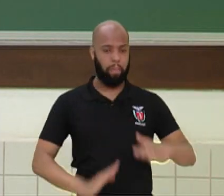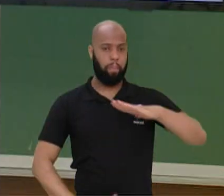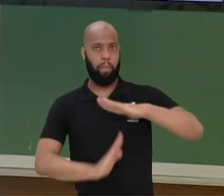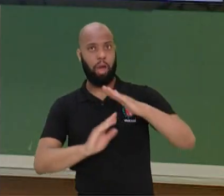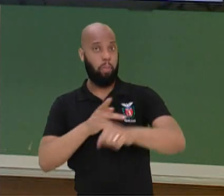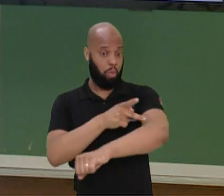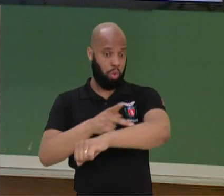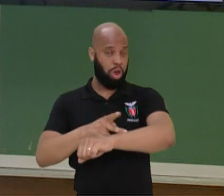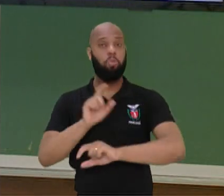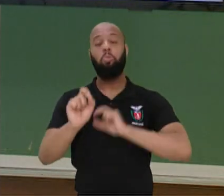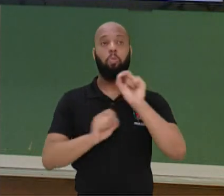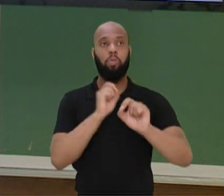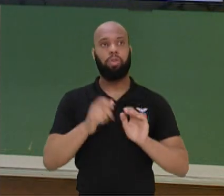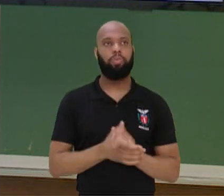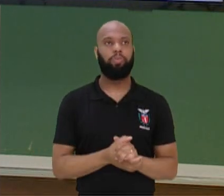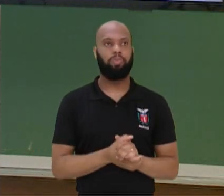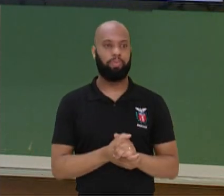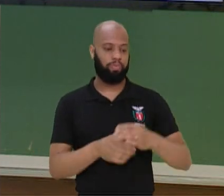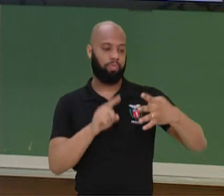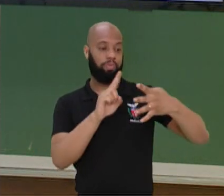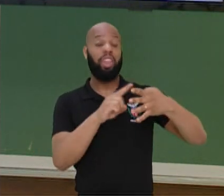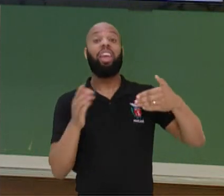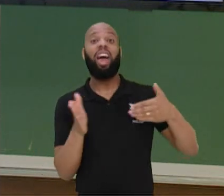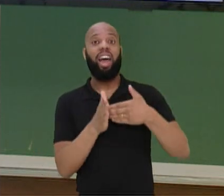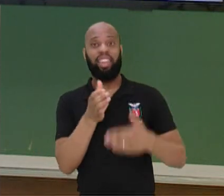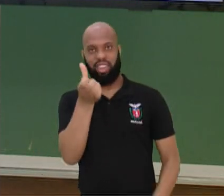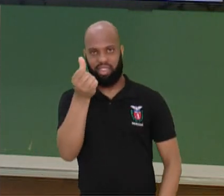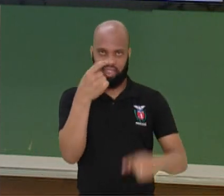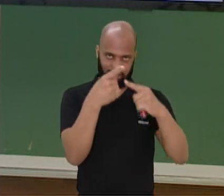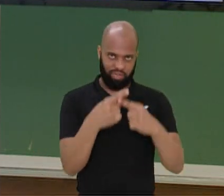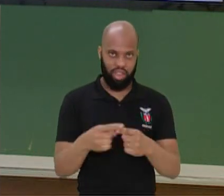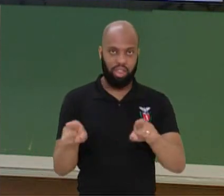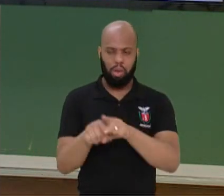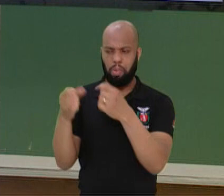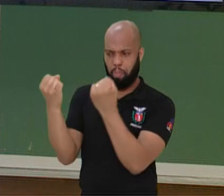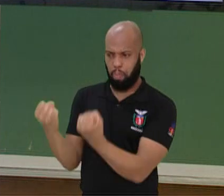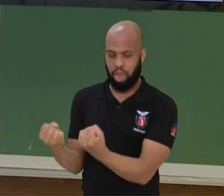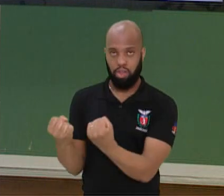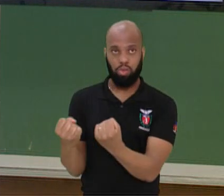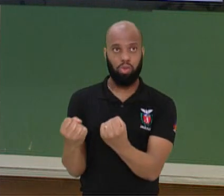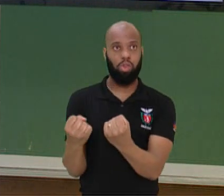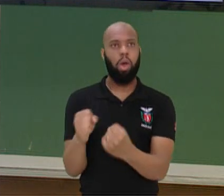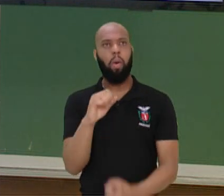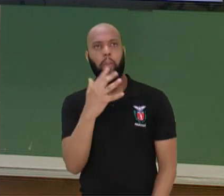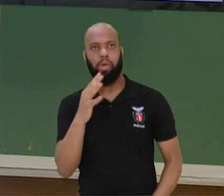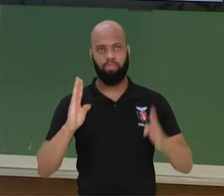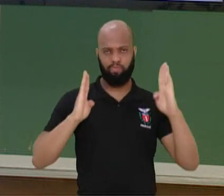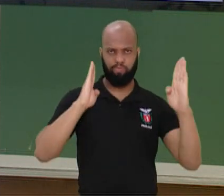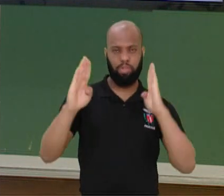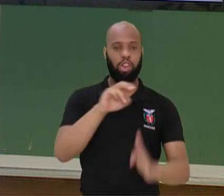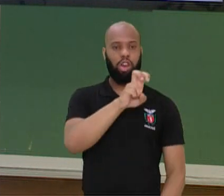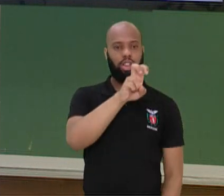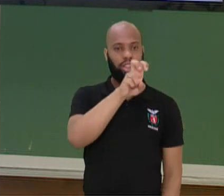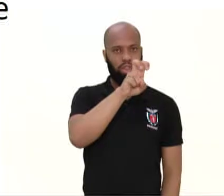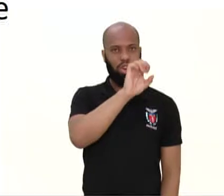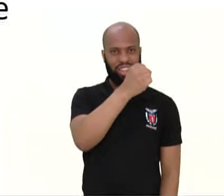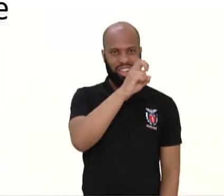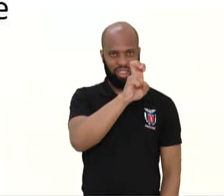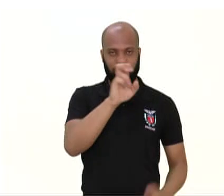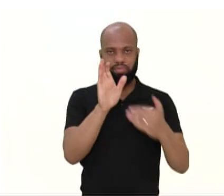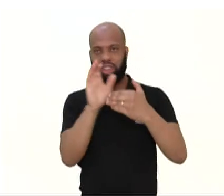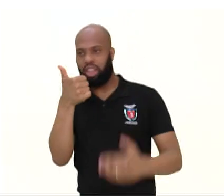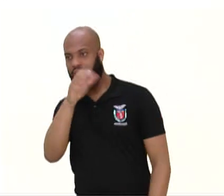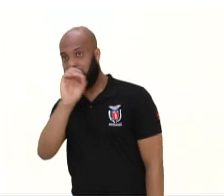pura, eu vou considerar no máximo 6 repetições e carga entre 85% e 100% de uma repetição